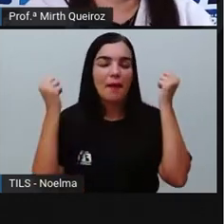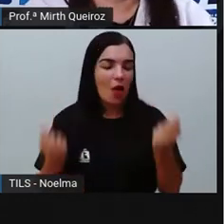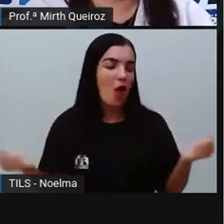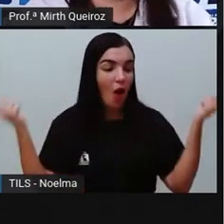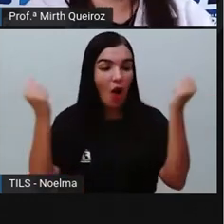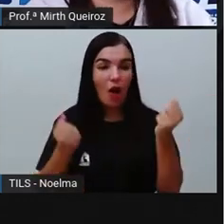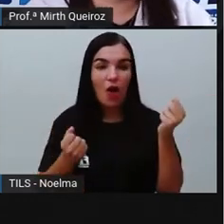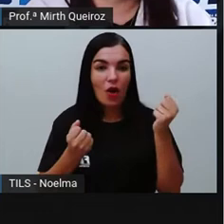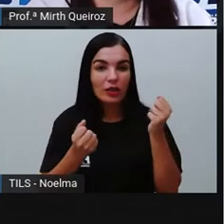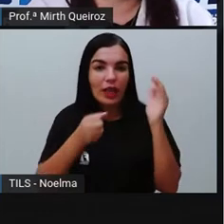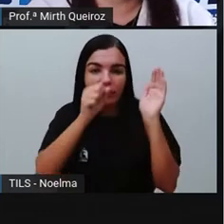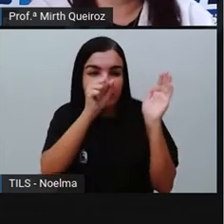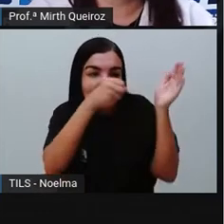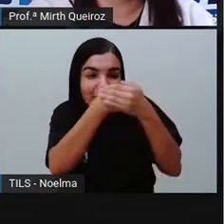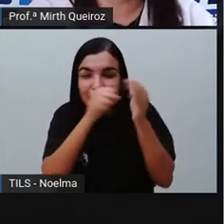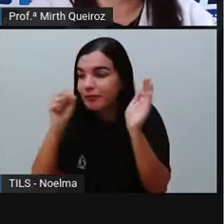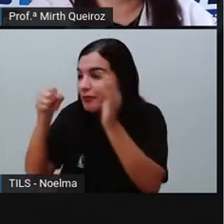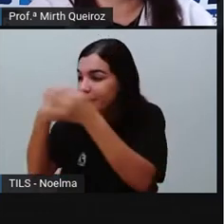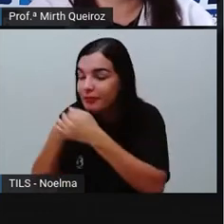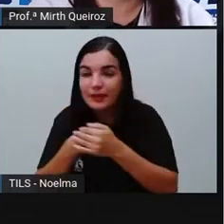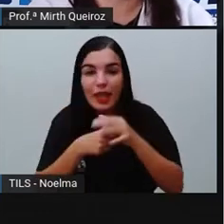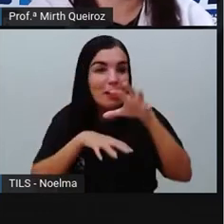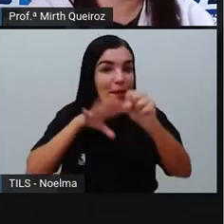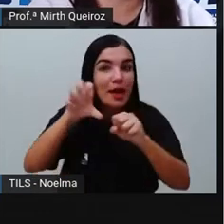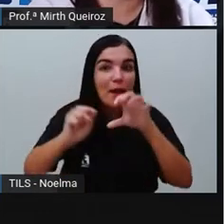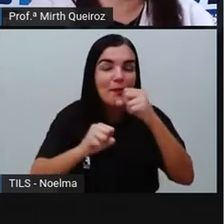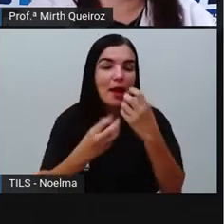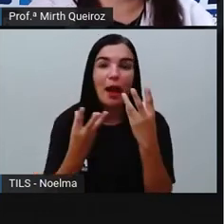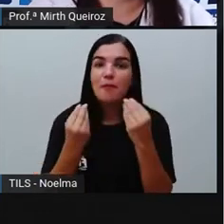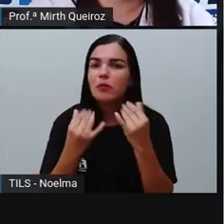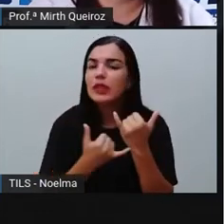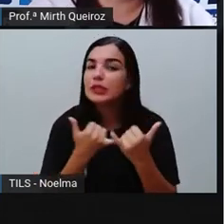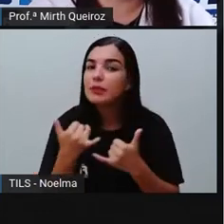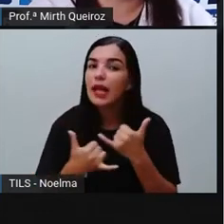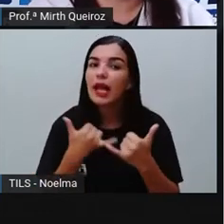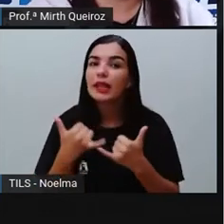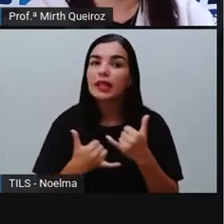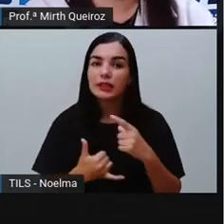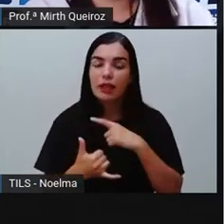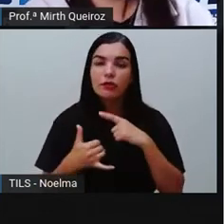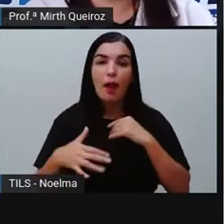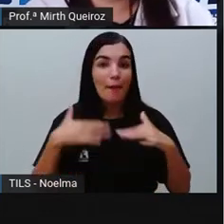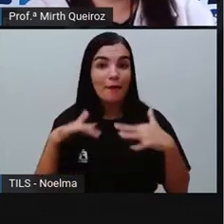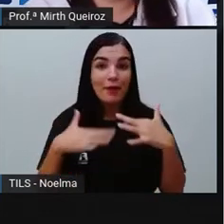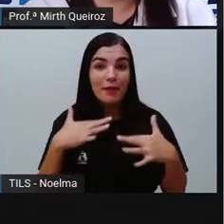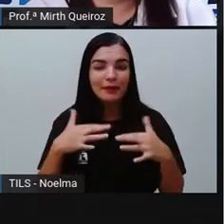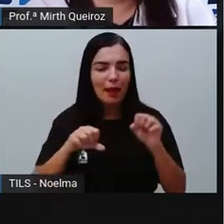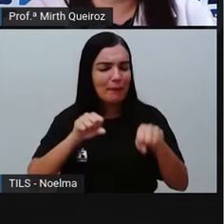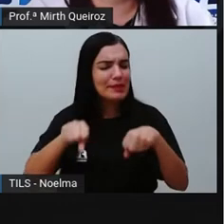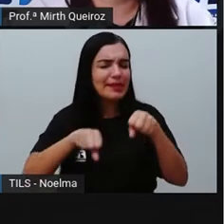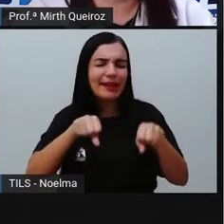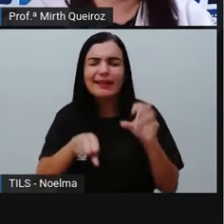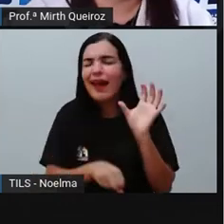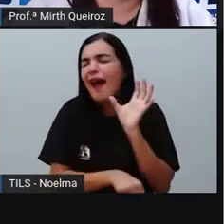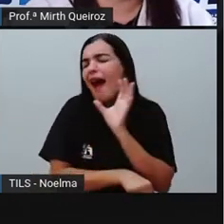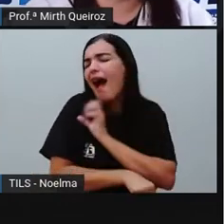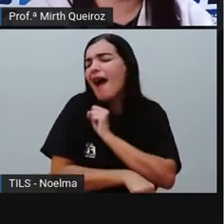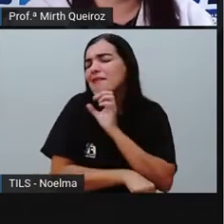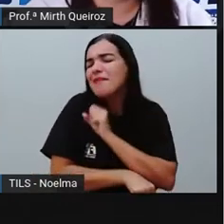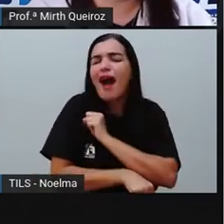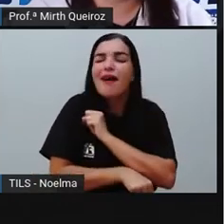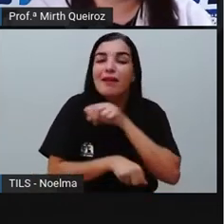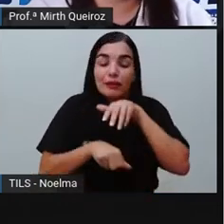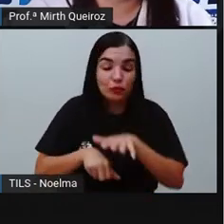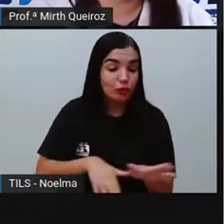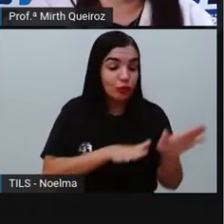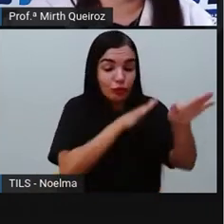pique-esconde, pega-pega. Eram muitas brincadeiras aí que exigiam movimentos. Bicicleta a gente amava, né? Patins, a